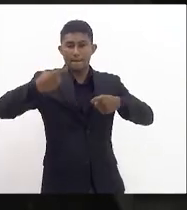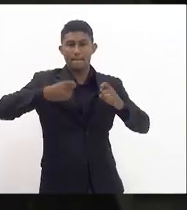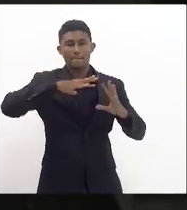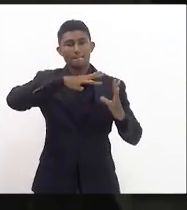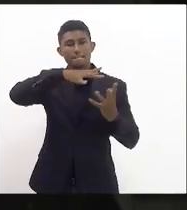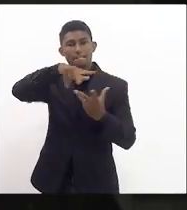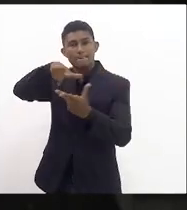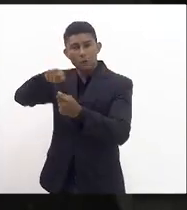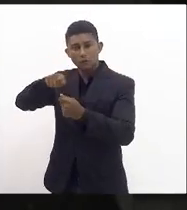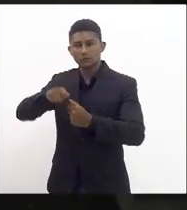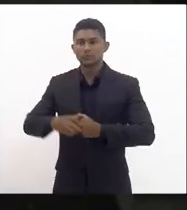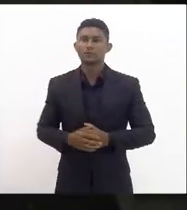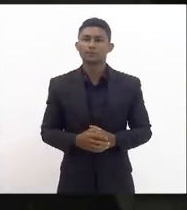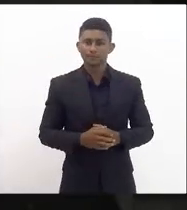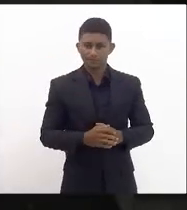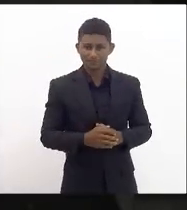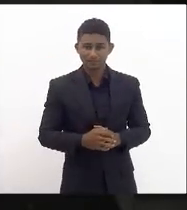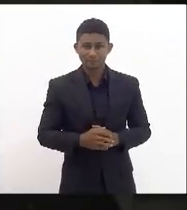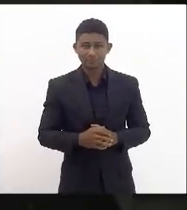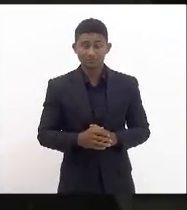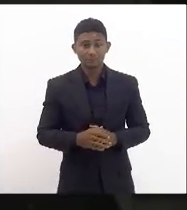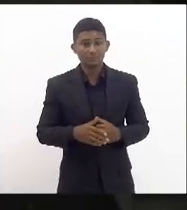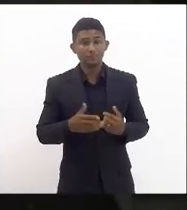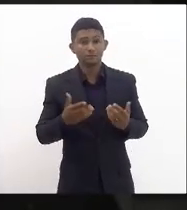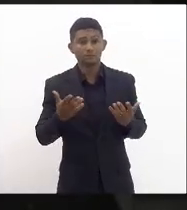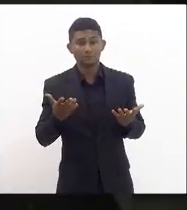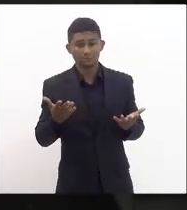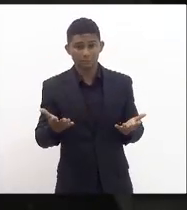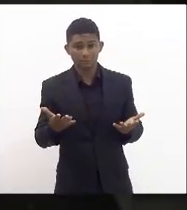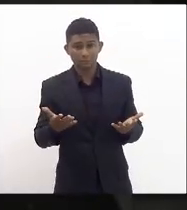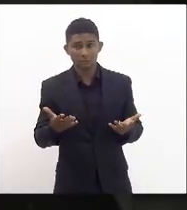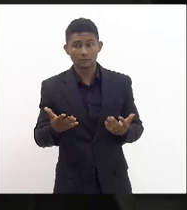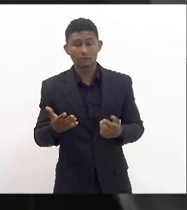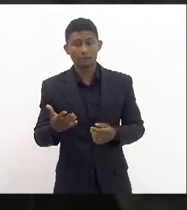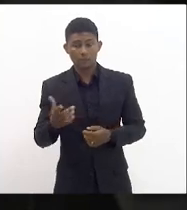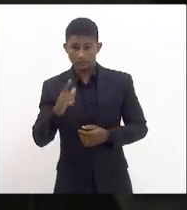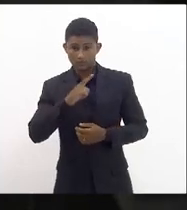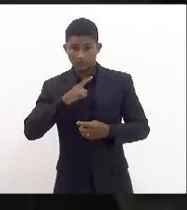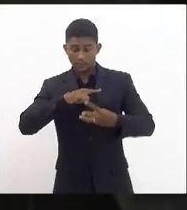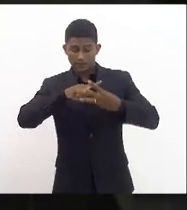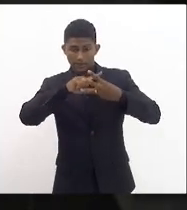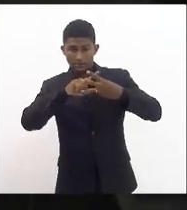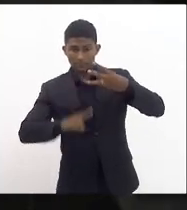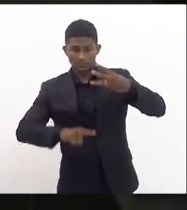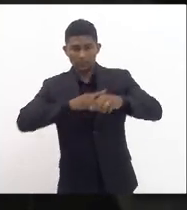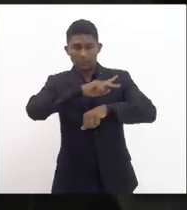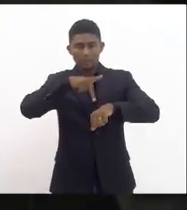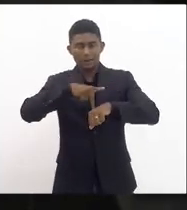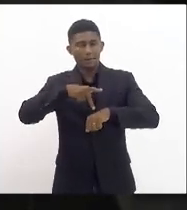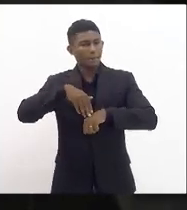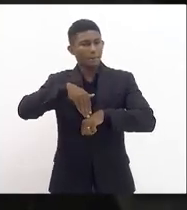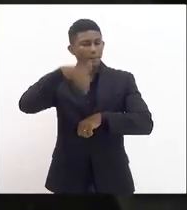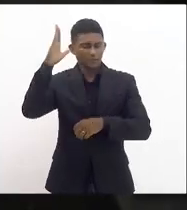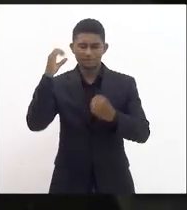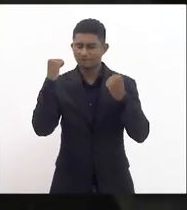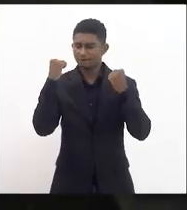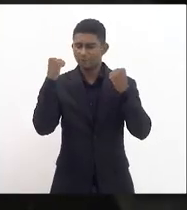no mínimo, as três maiores potências bélicas do mundo